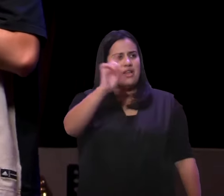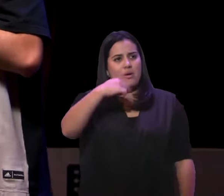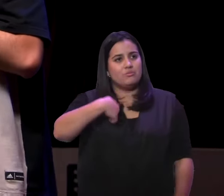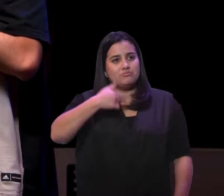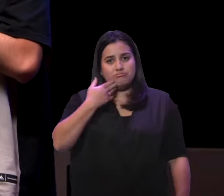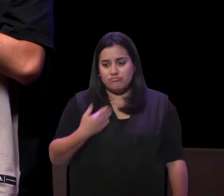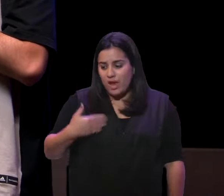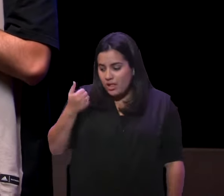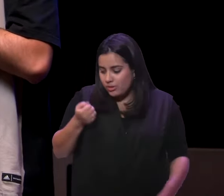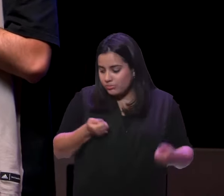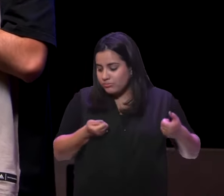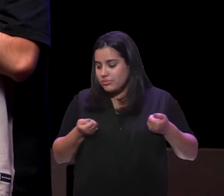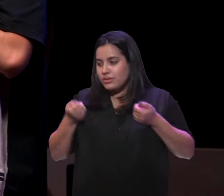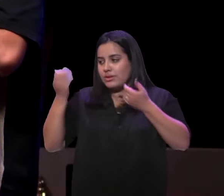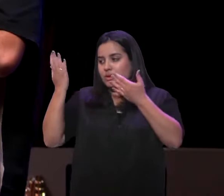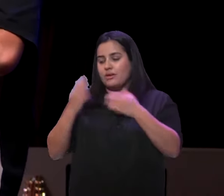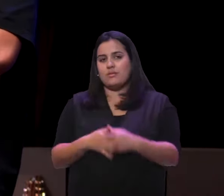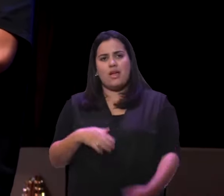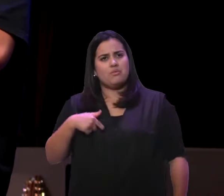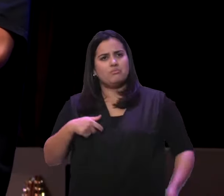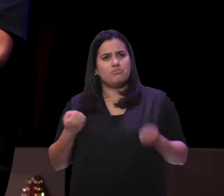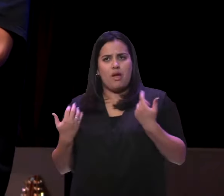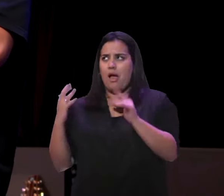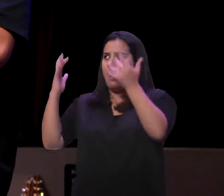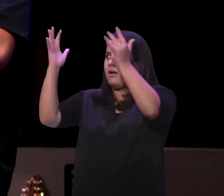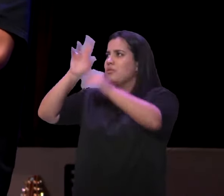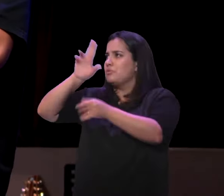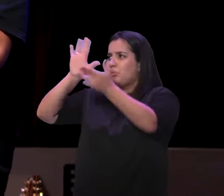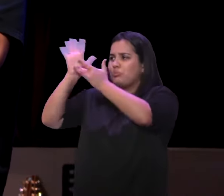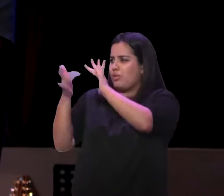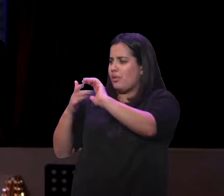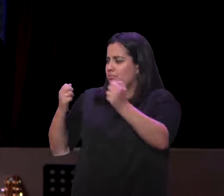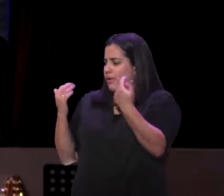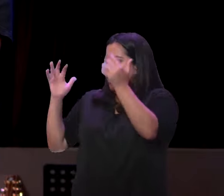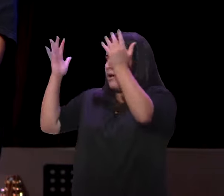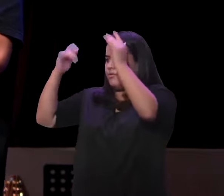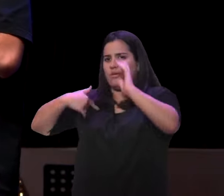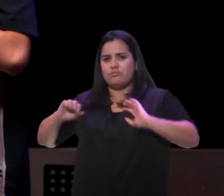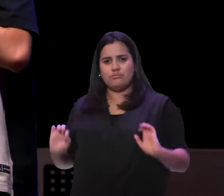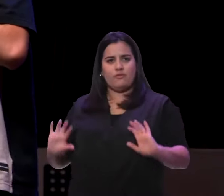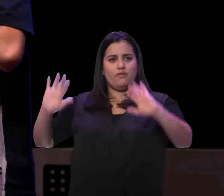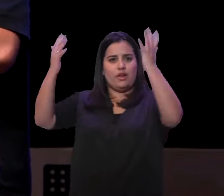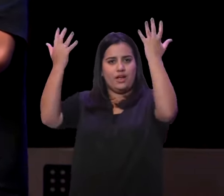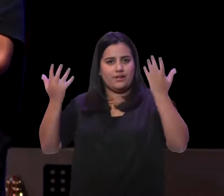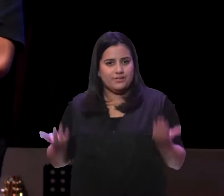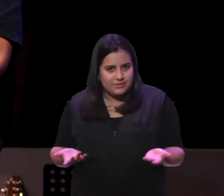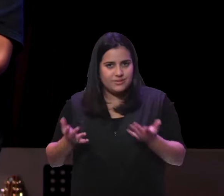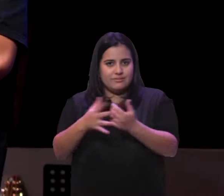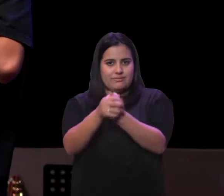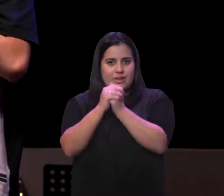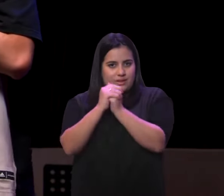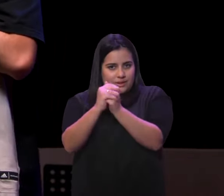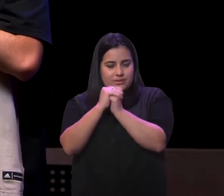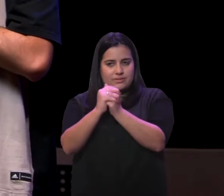melhor, eu vou aplaudir o nome de Jesus, eu vou fazer festa, amém?